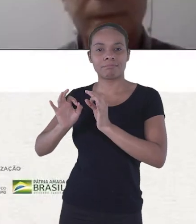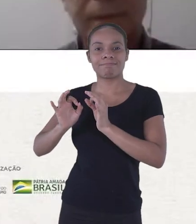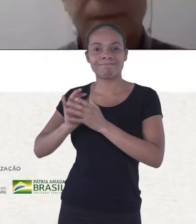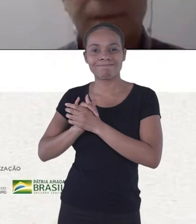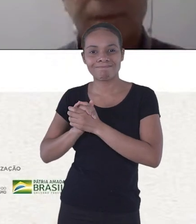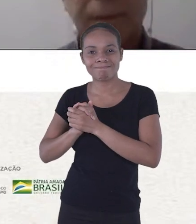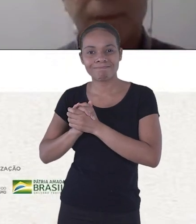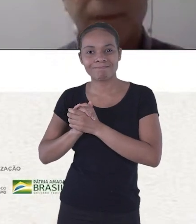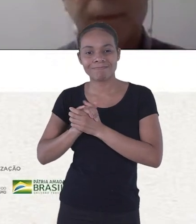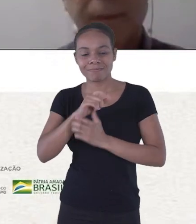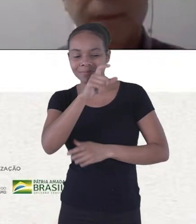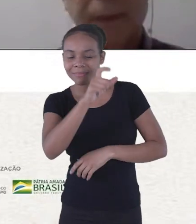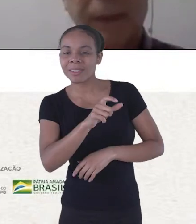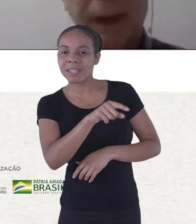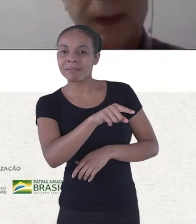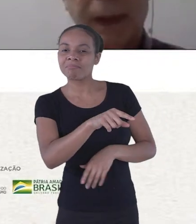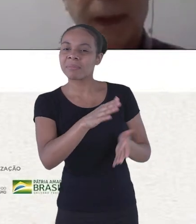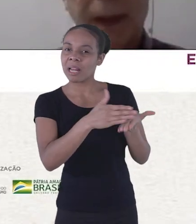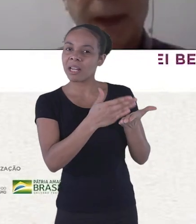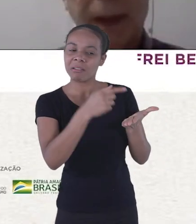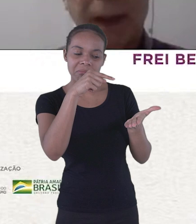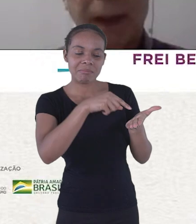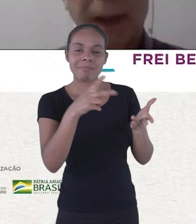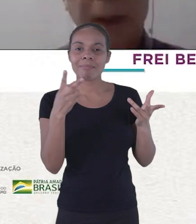Maravilha. Bom, Luiz, com a palavra.